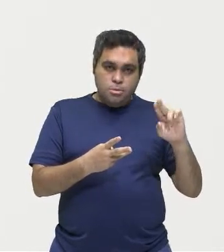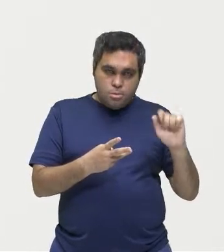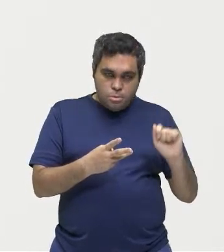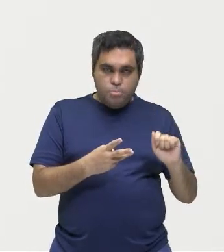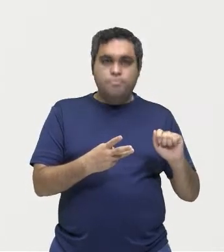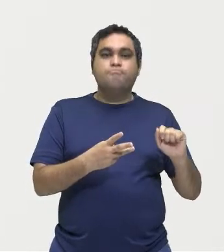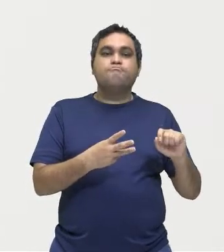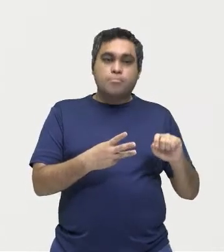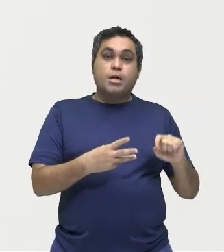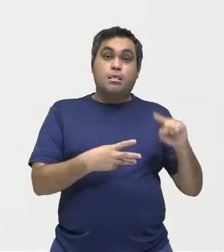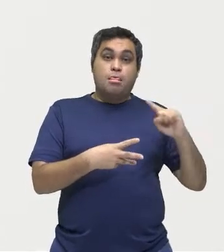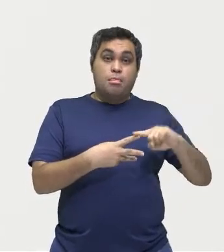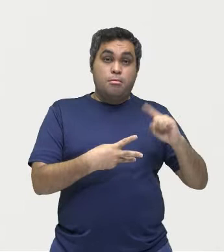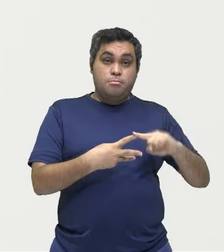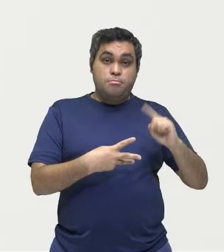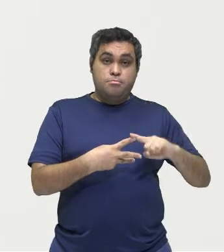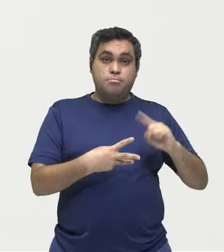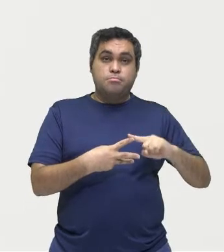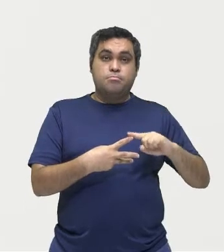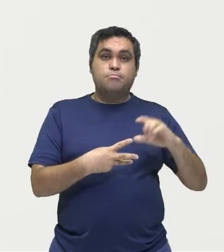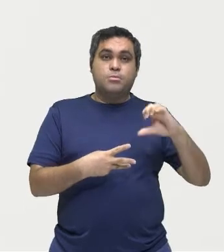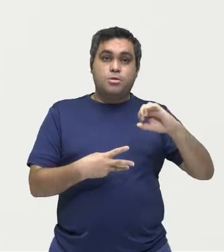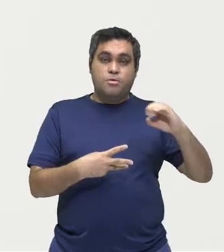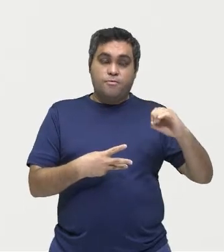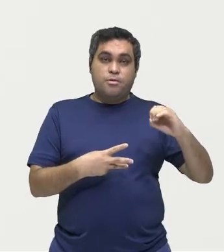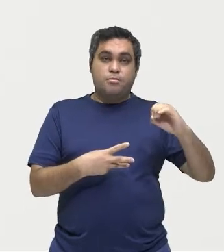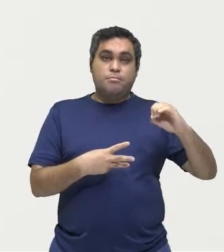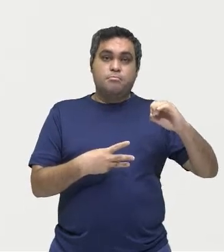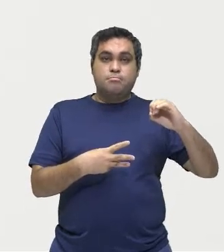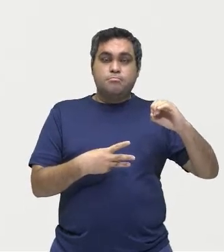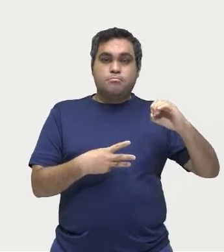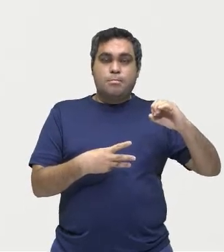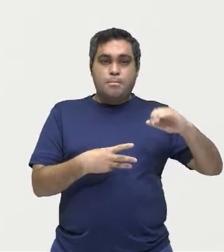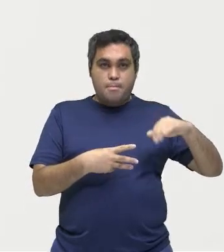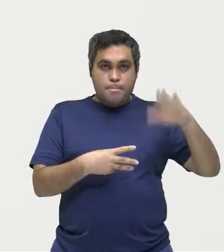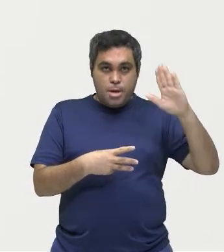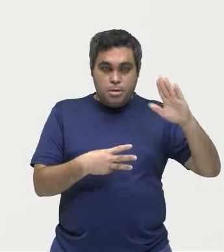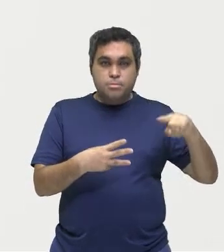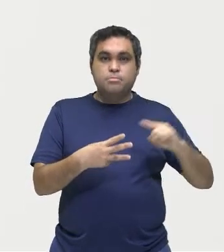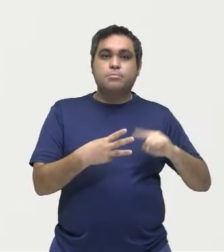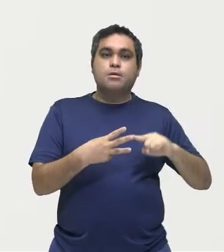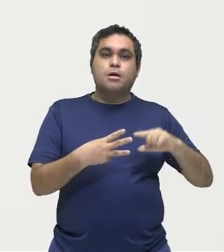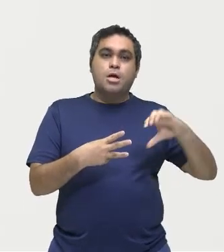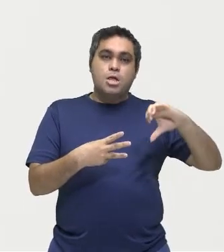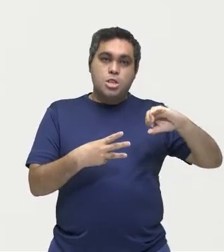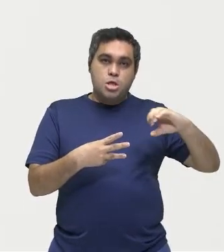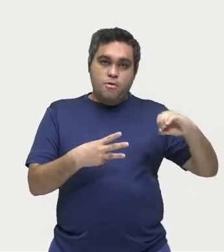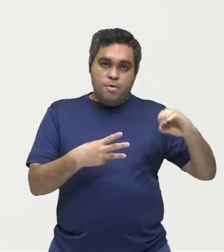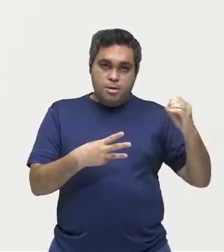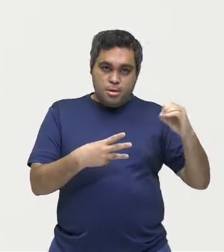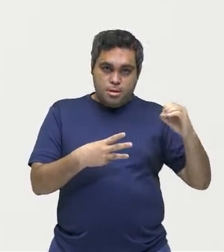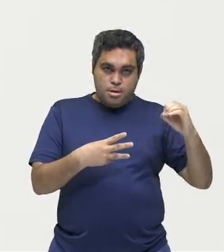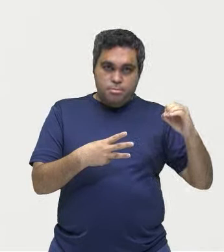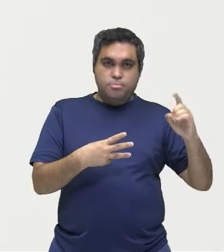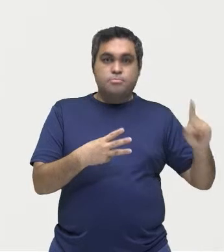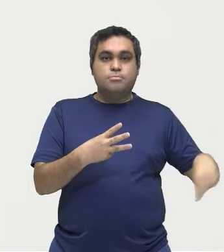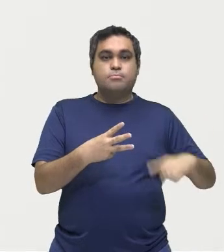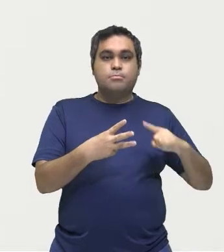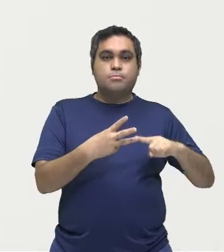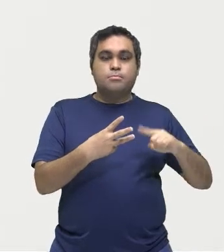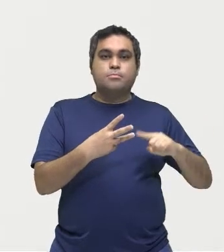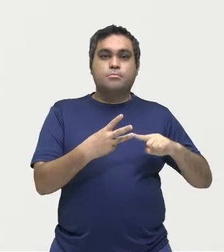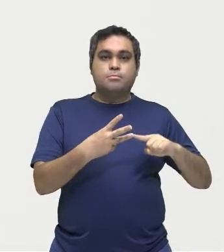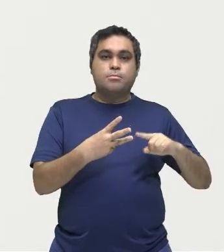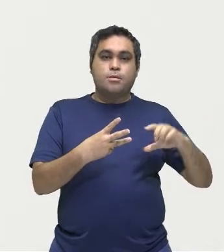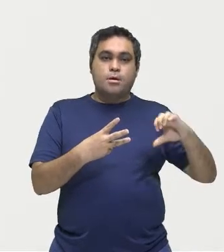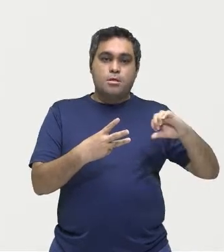aquele que possui um ângulo de 90 graus, um ângulo reto, que é o retângulo, e o obtusângulo é aquele que tem um ângulo maior